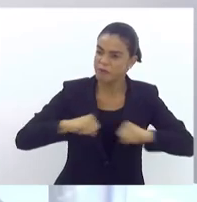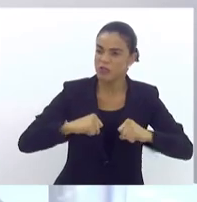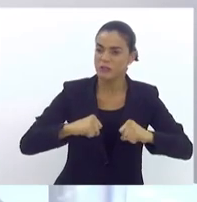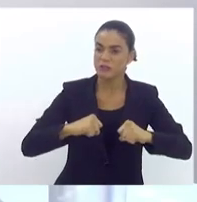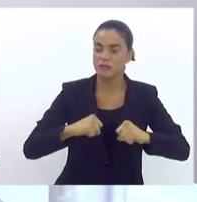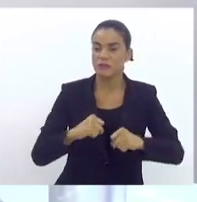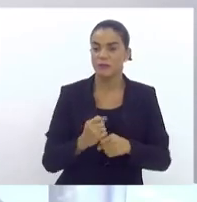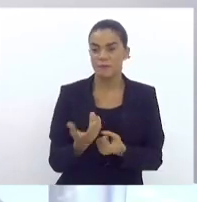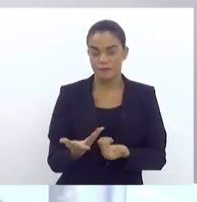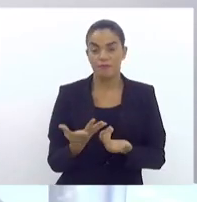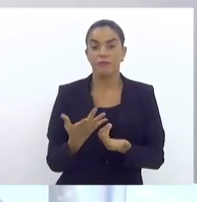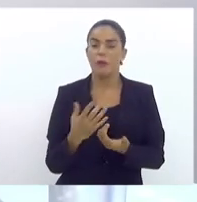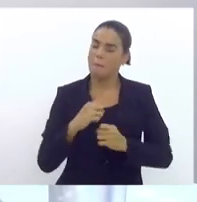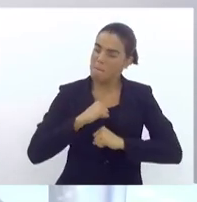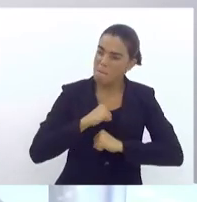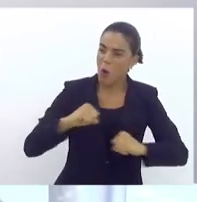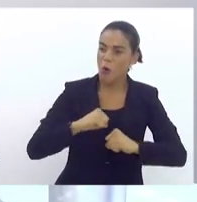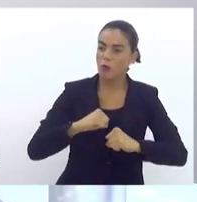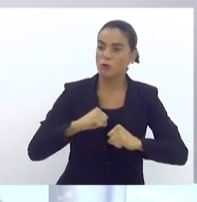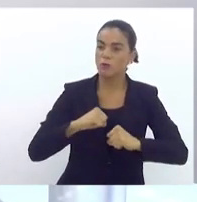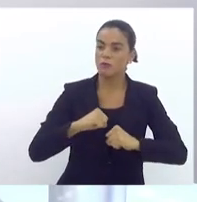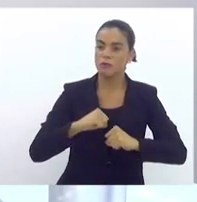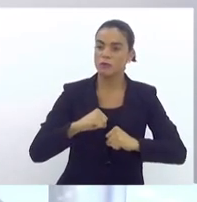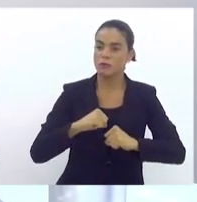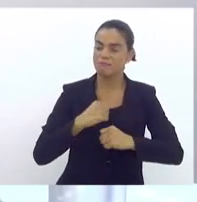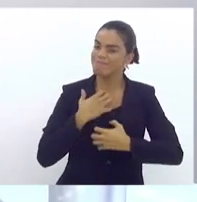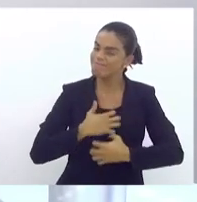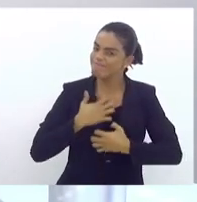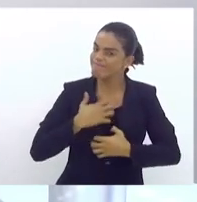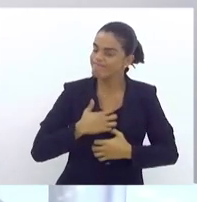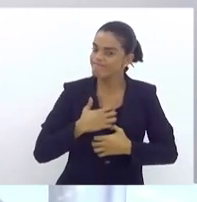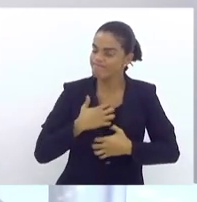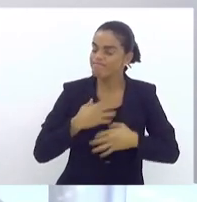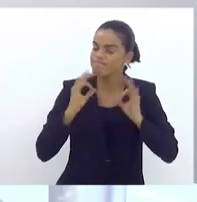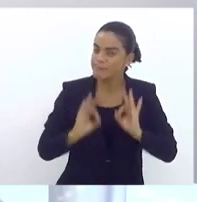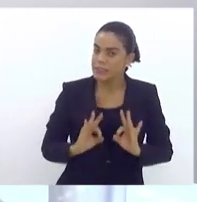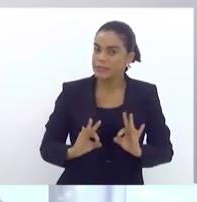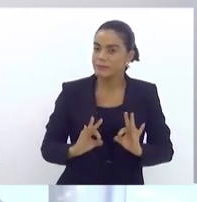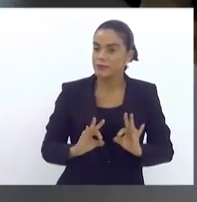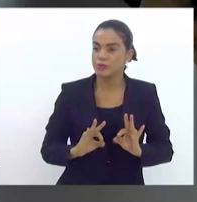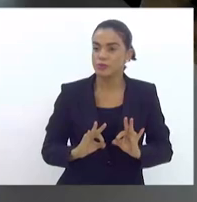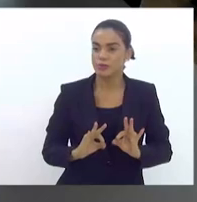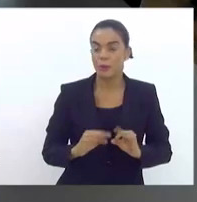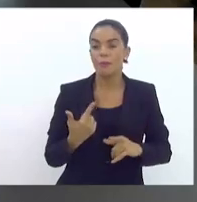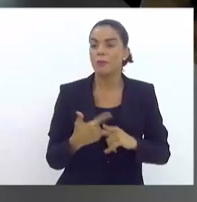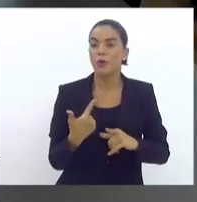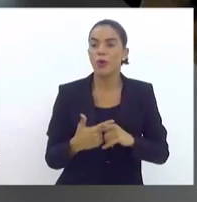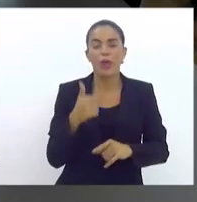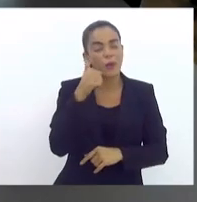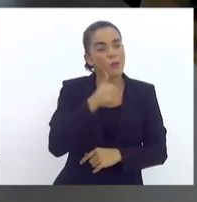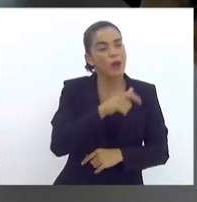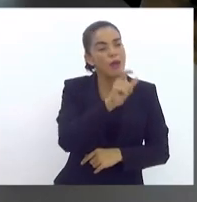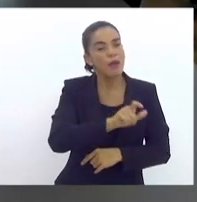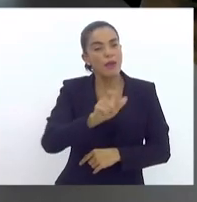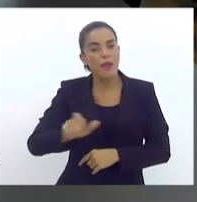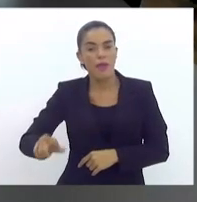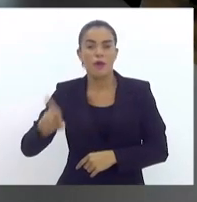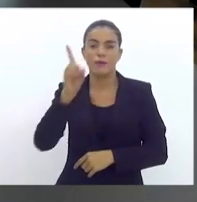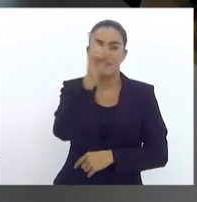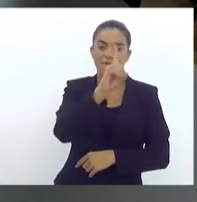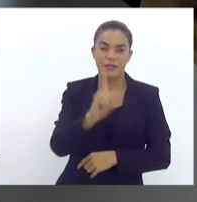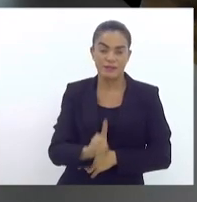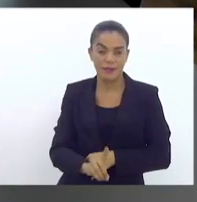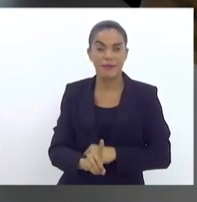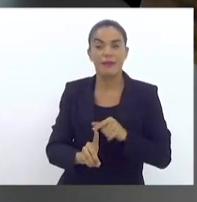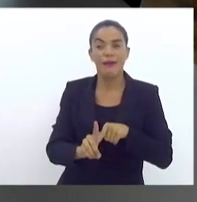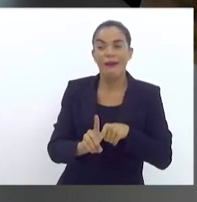deputadas Ficamos muito chateados com a situação né porque essas mulheres deficientes